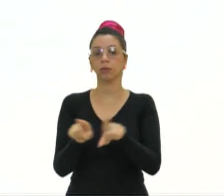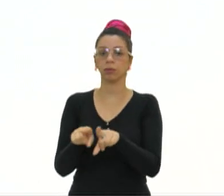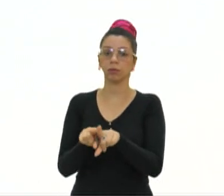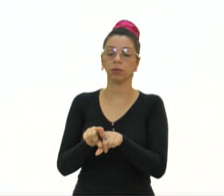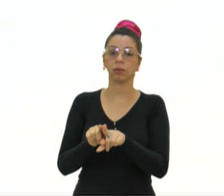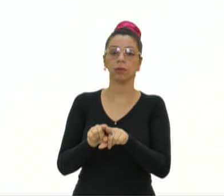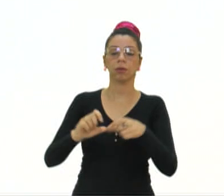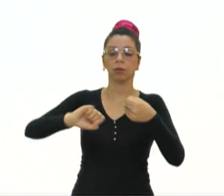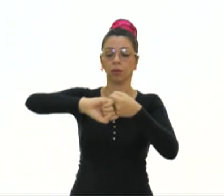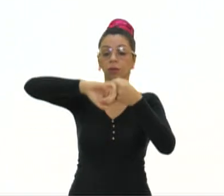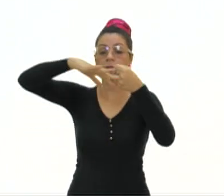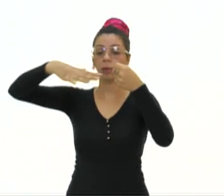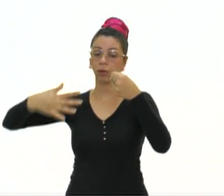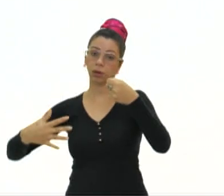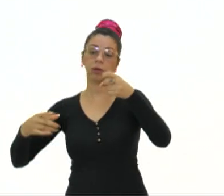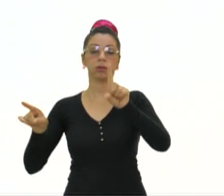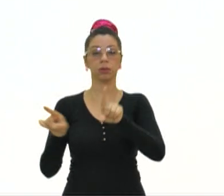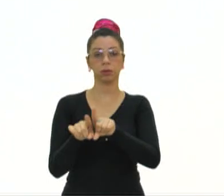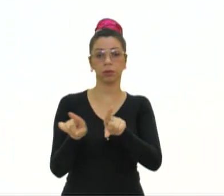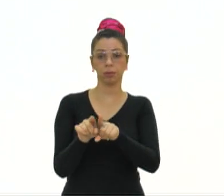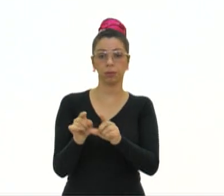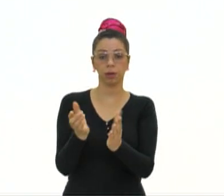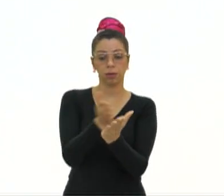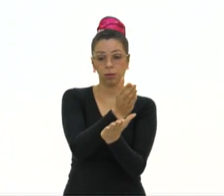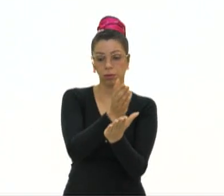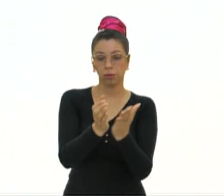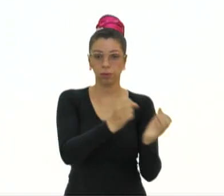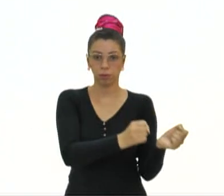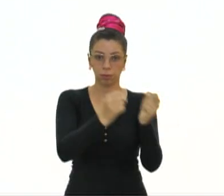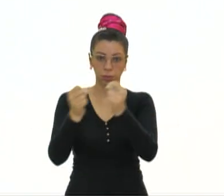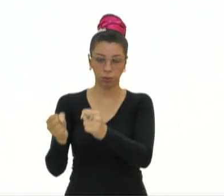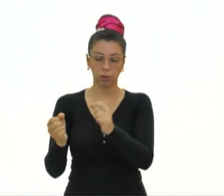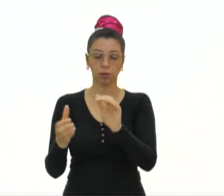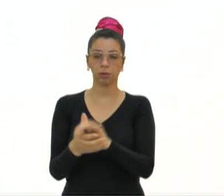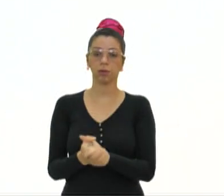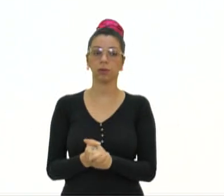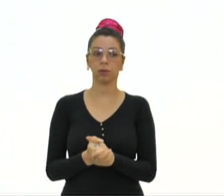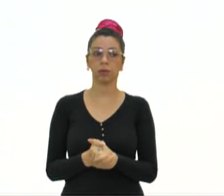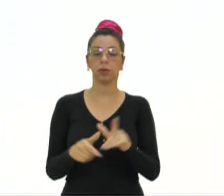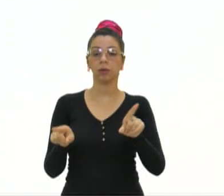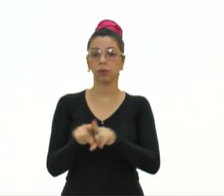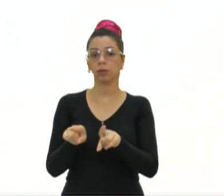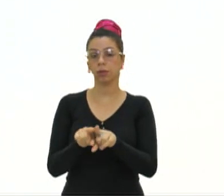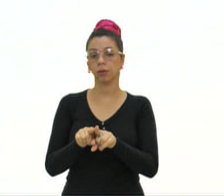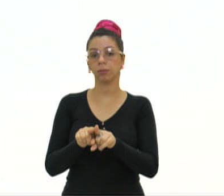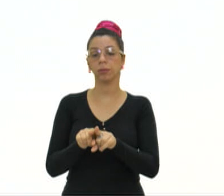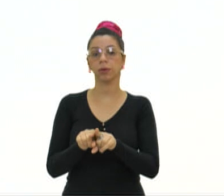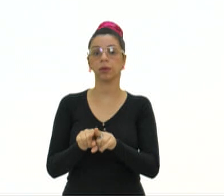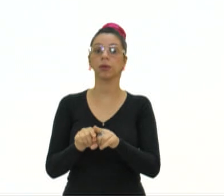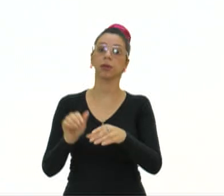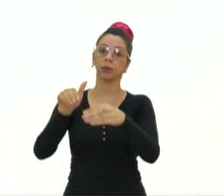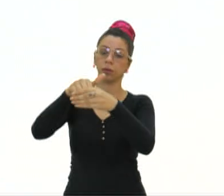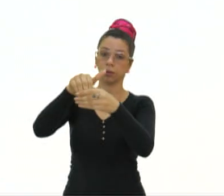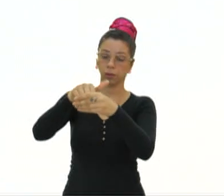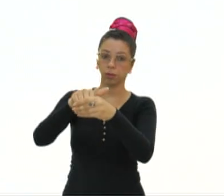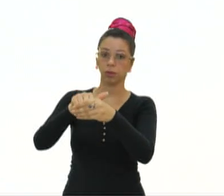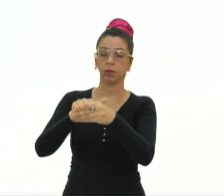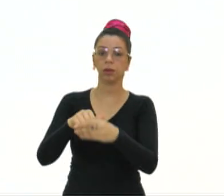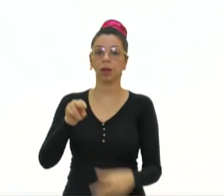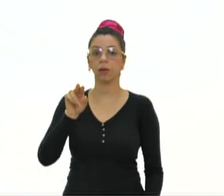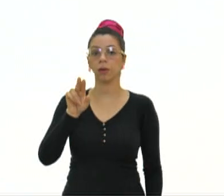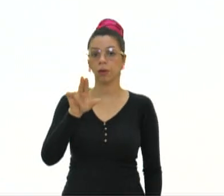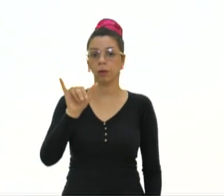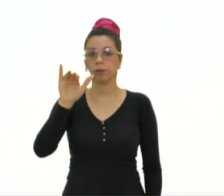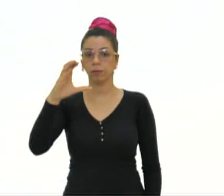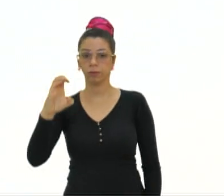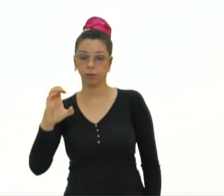chamamos de democrática, porque preservava a divisão dos poderes, restabelecia um mandato presidencial com vice-presidente de 5 anos, sem direito